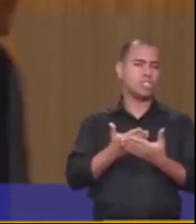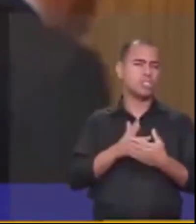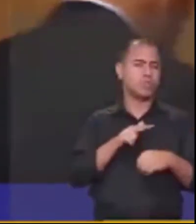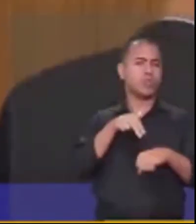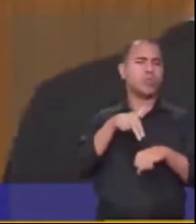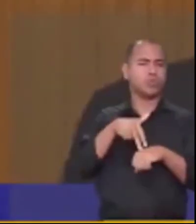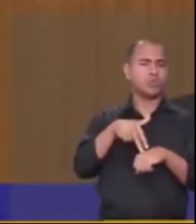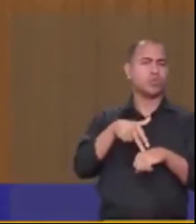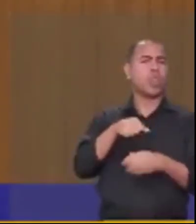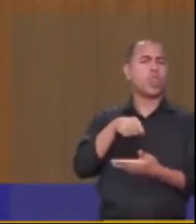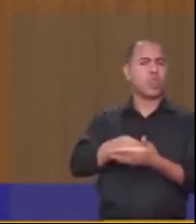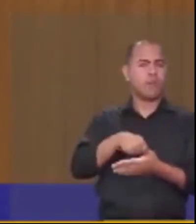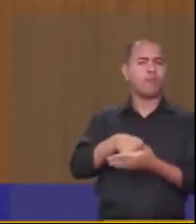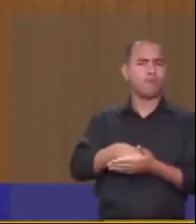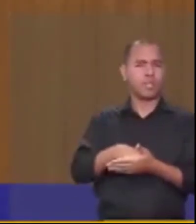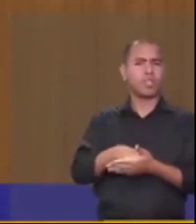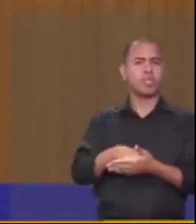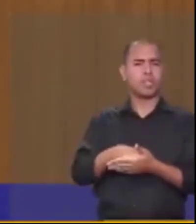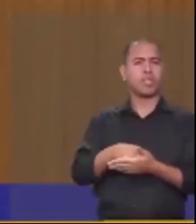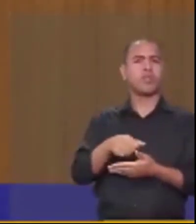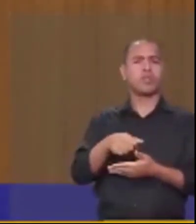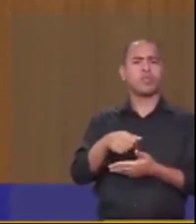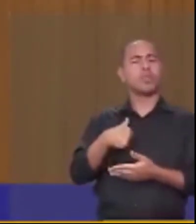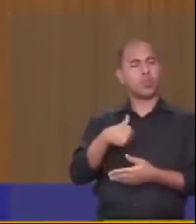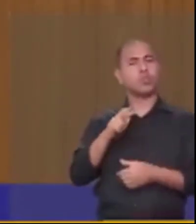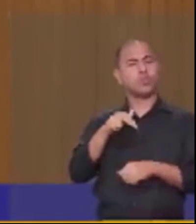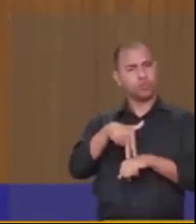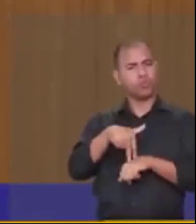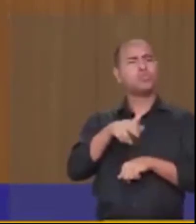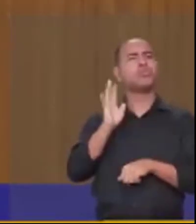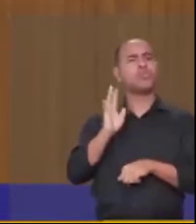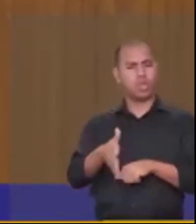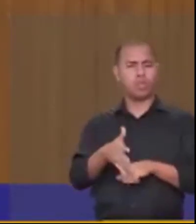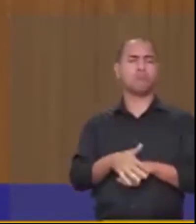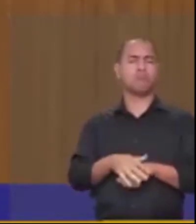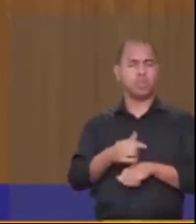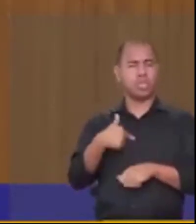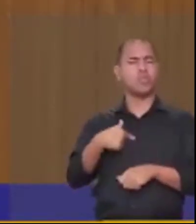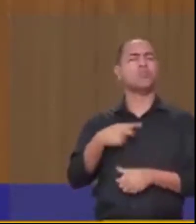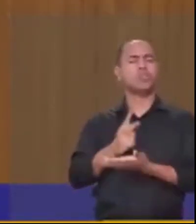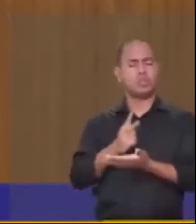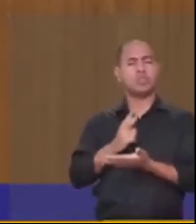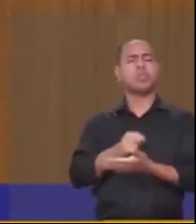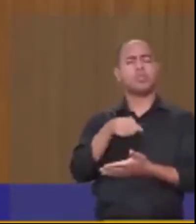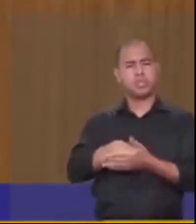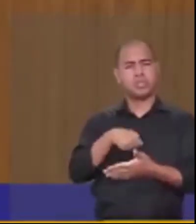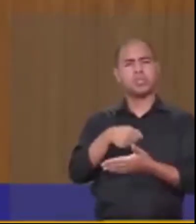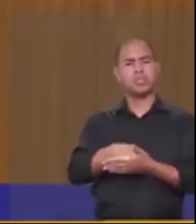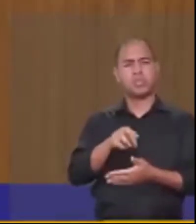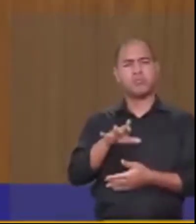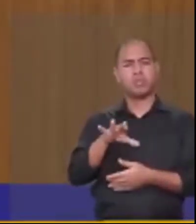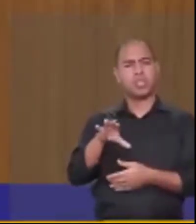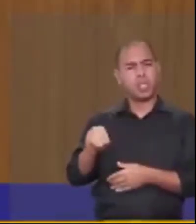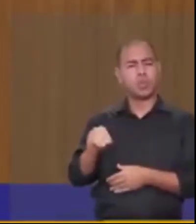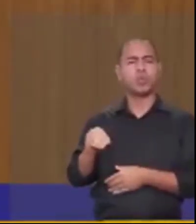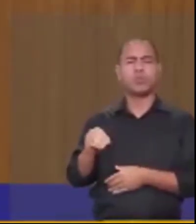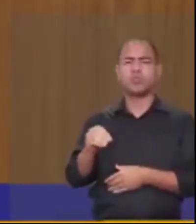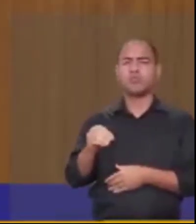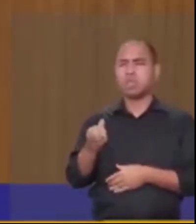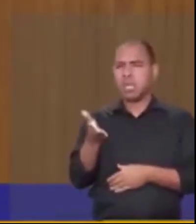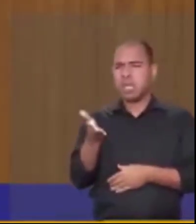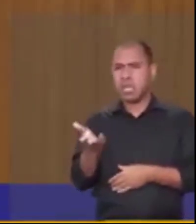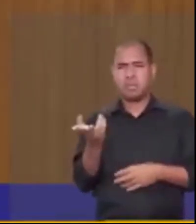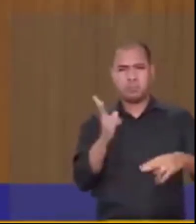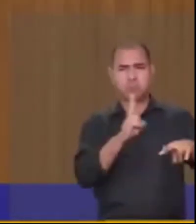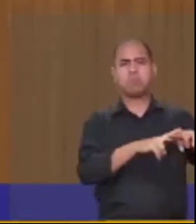esse Coronel fui eu sempre a prisão do Coronel Franco é um tapa